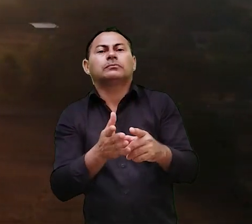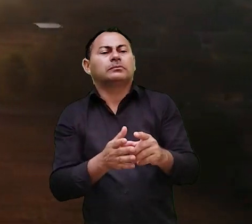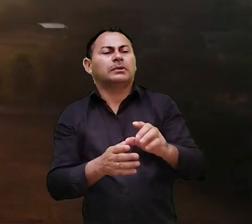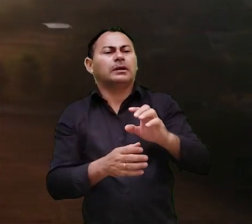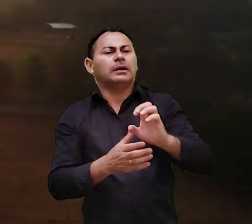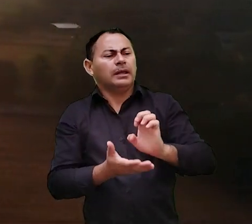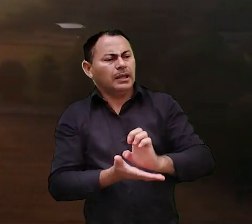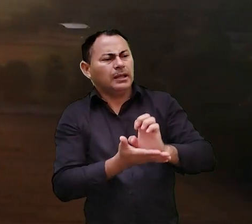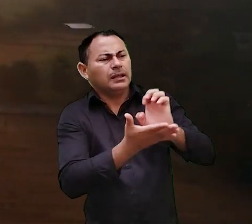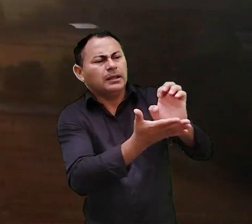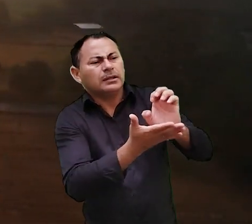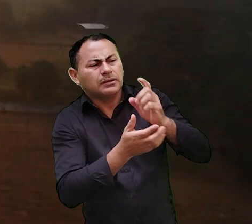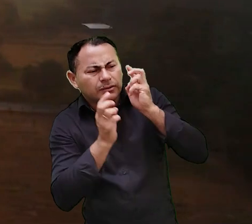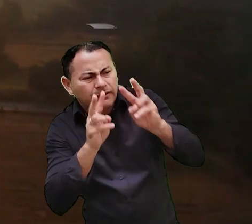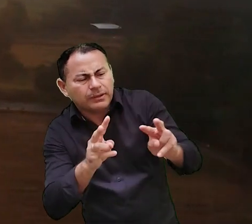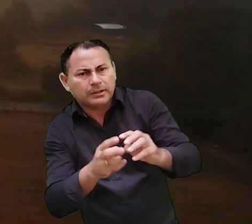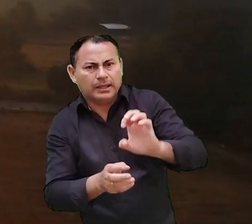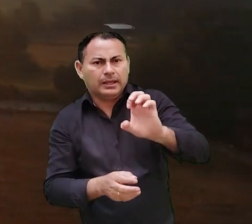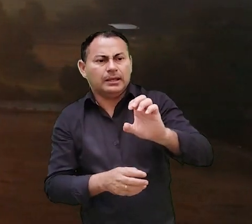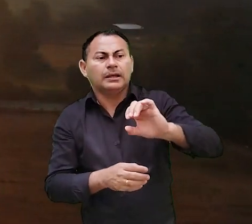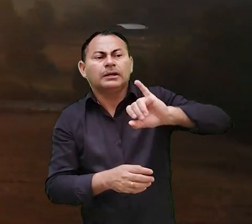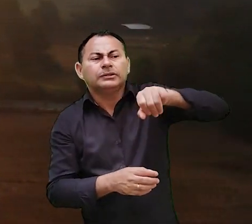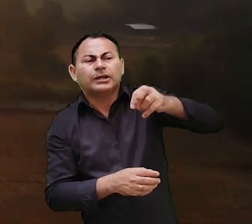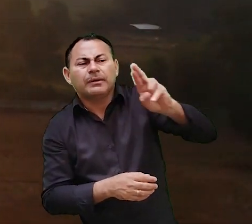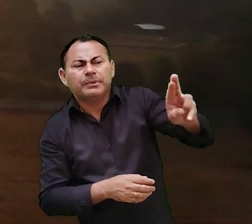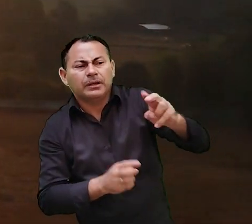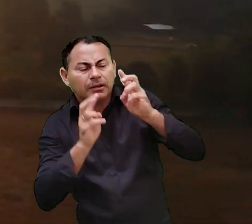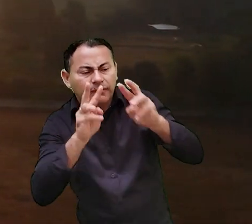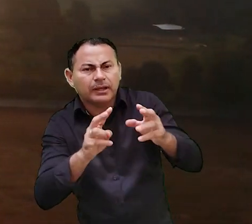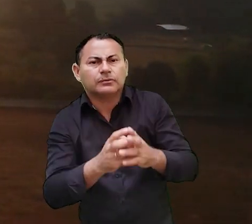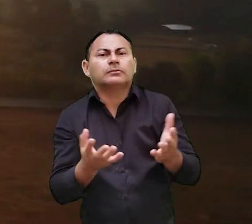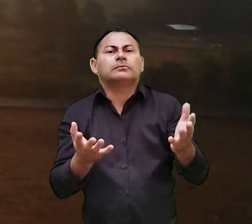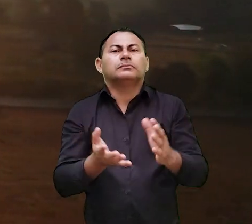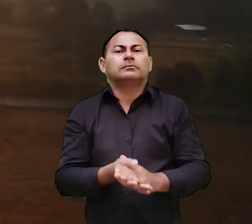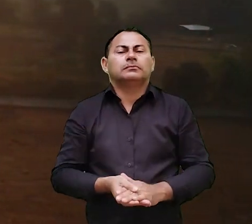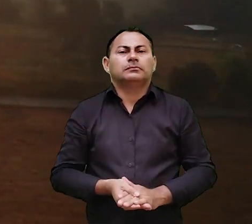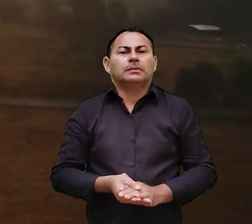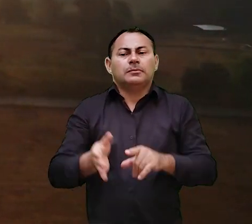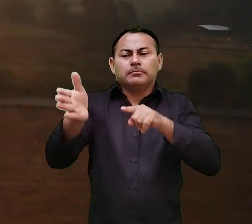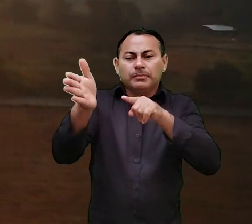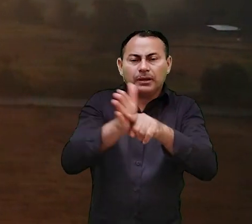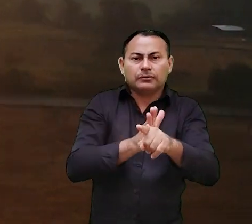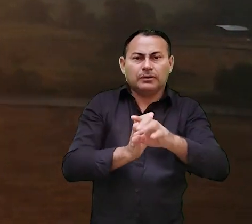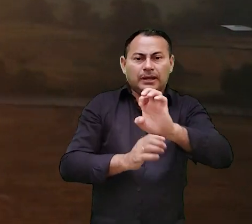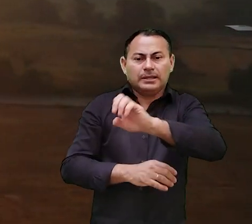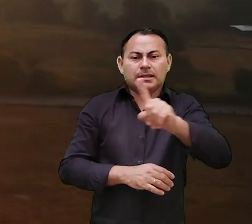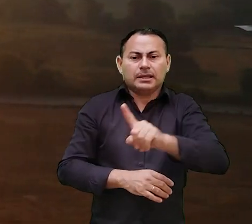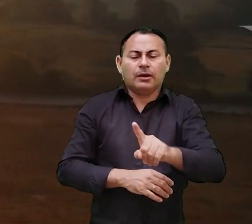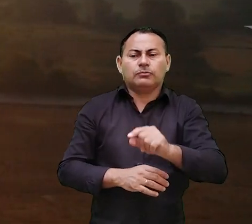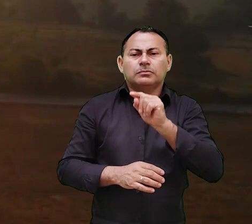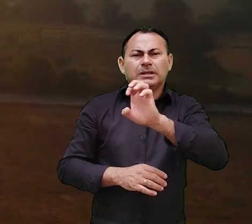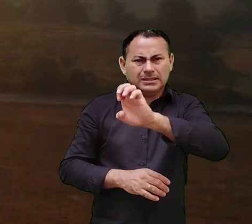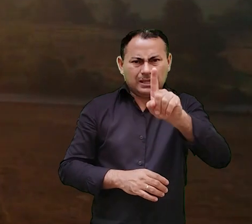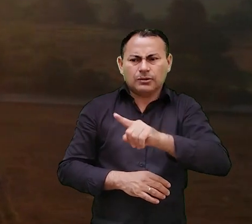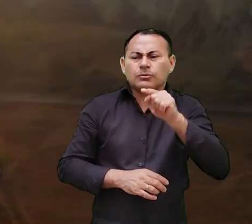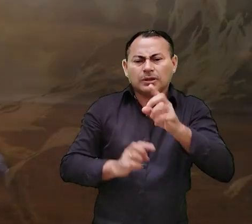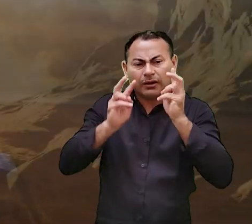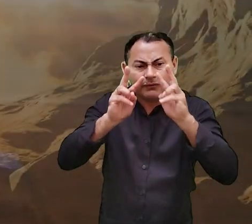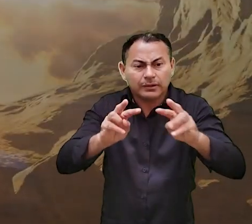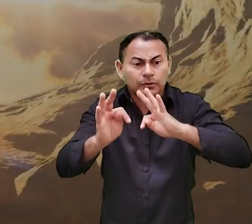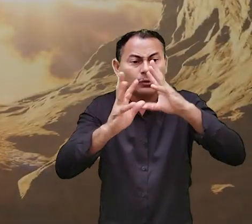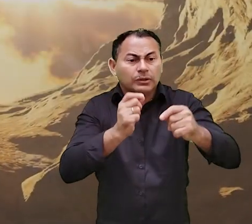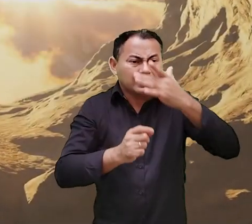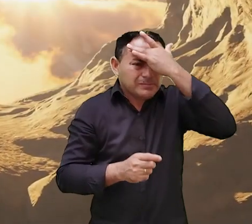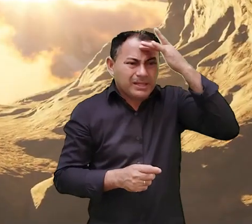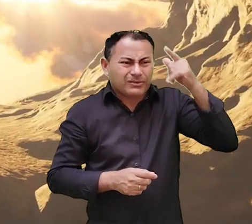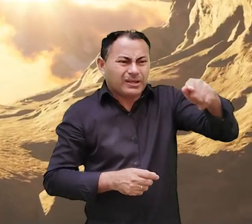Ele perguntou, Elias, o que você está vendo? Jeremias, o que você está vendo? E perguntou a Ezequiel,